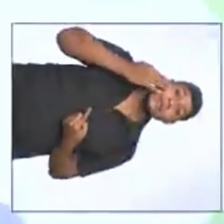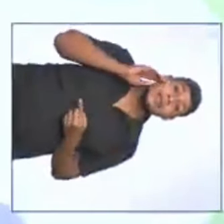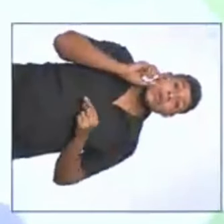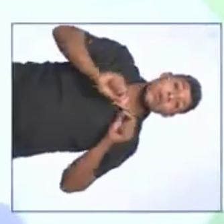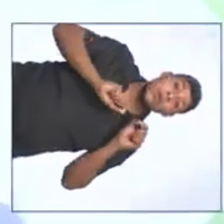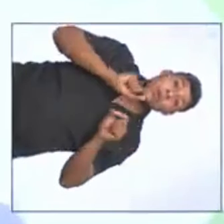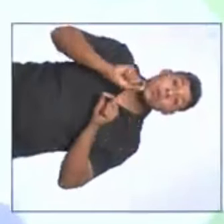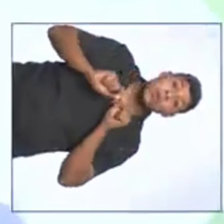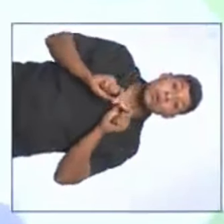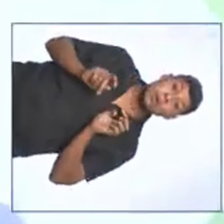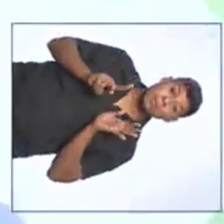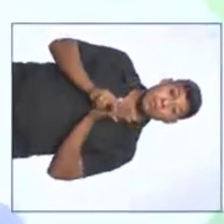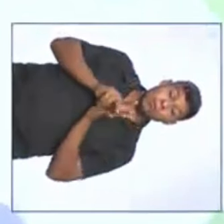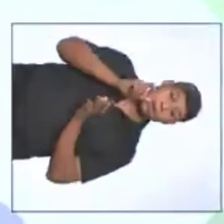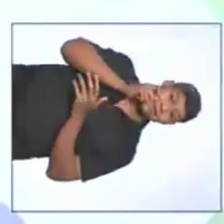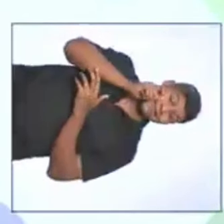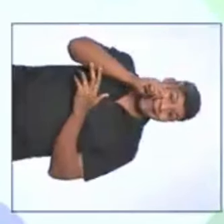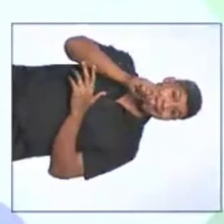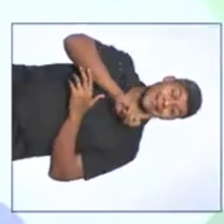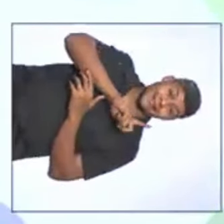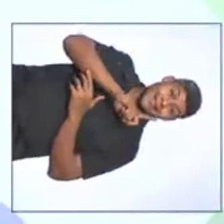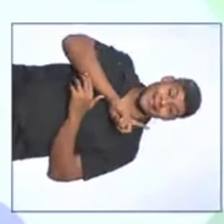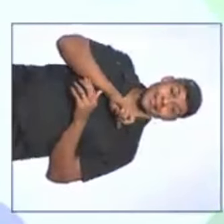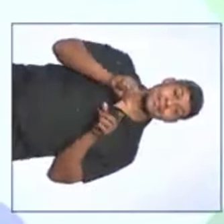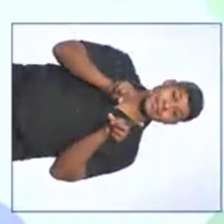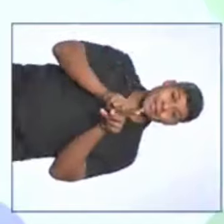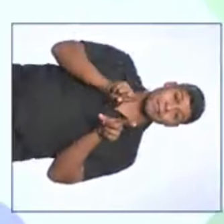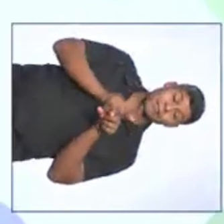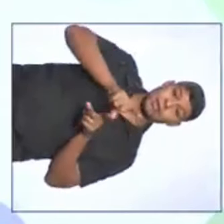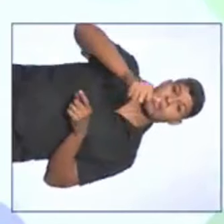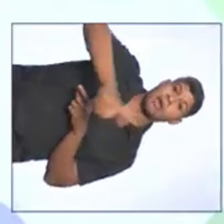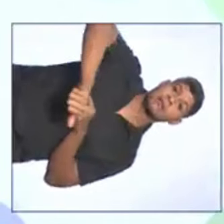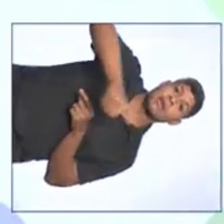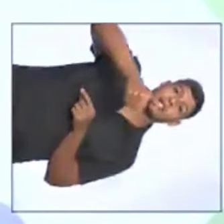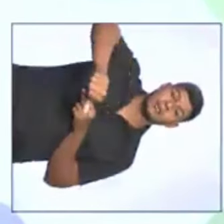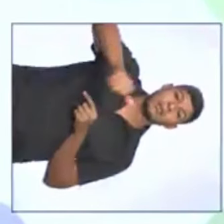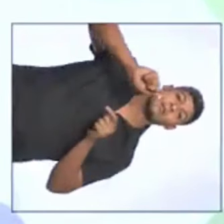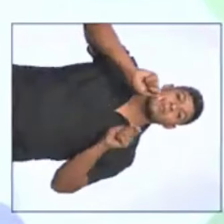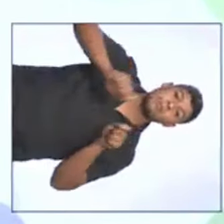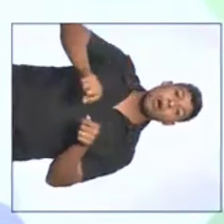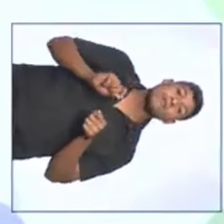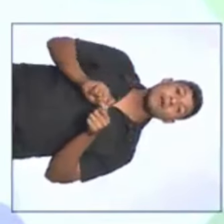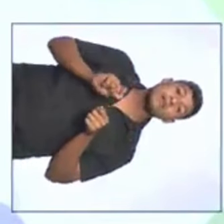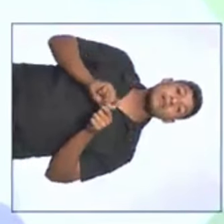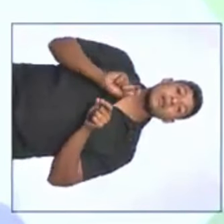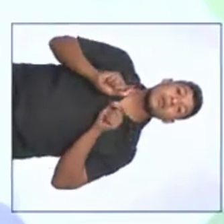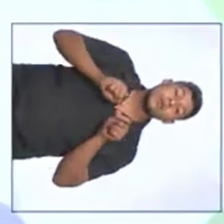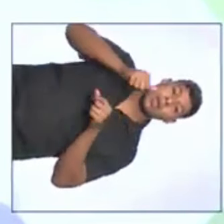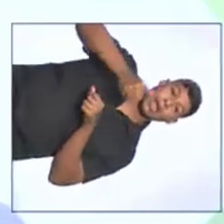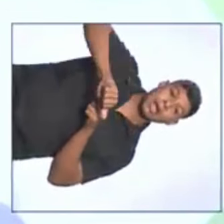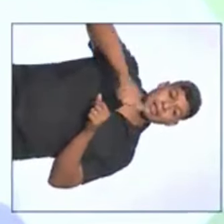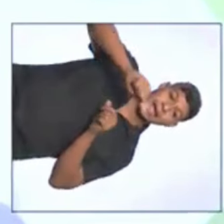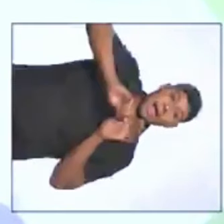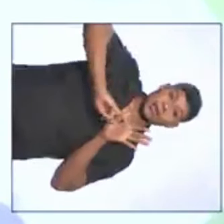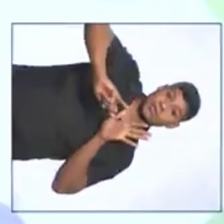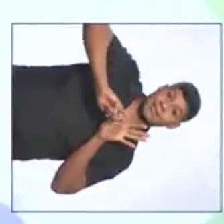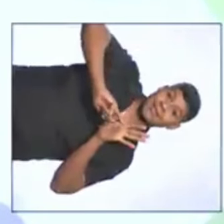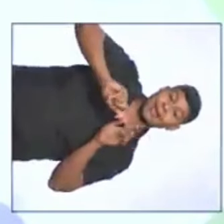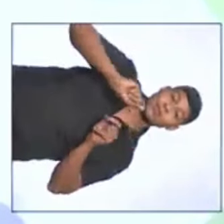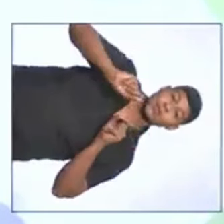parte das concepções que a gente tem também são analisadas e a gente pode fazer essa análise de dados de acordo